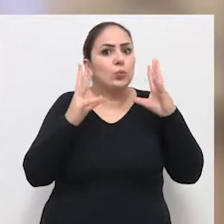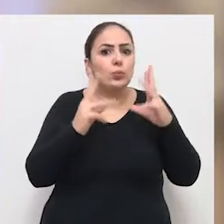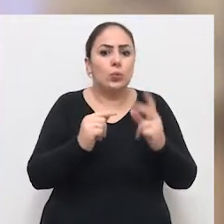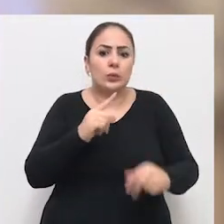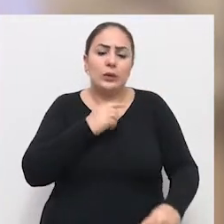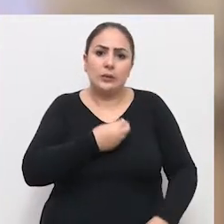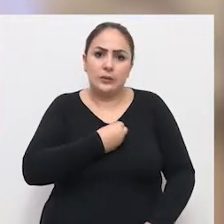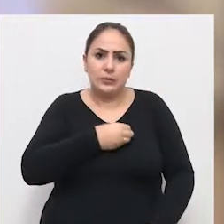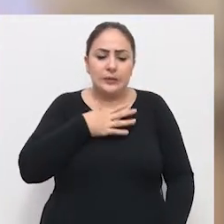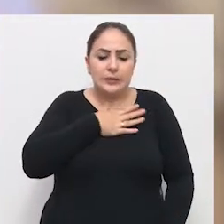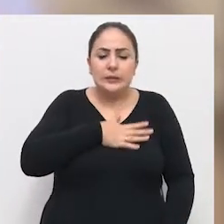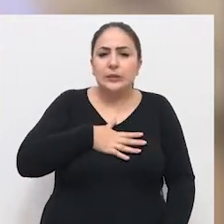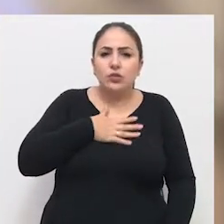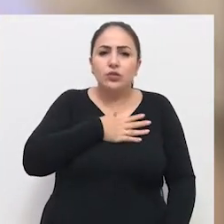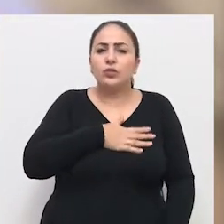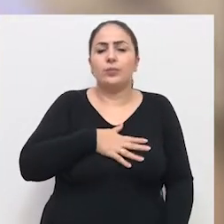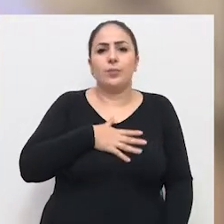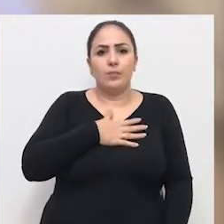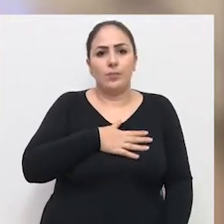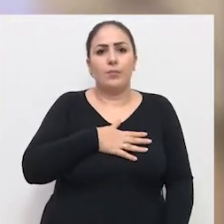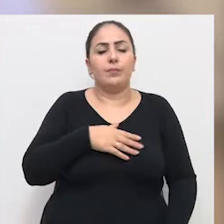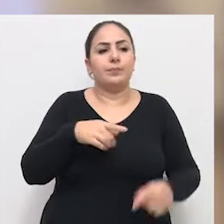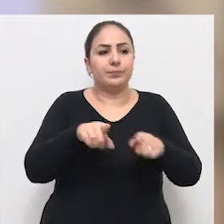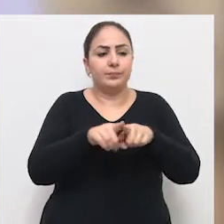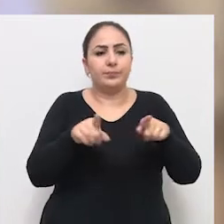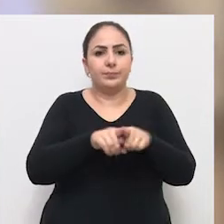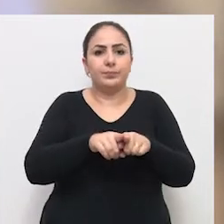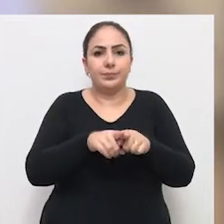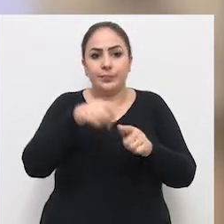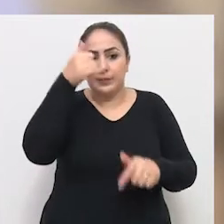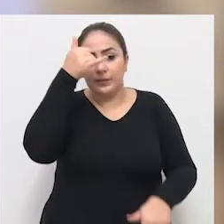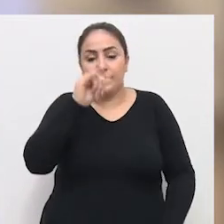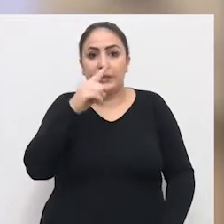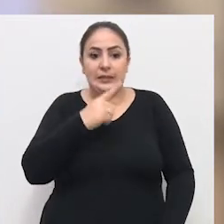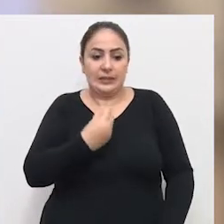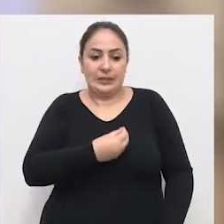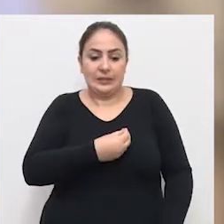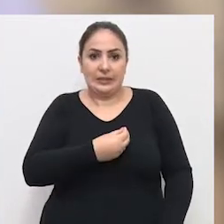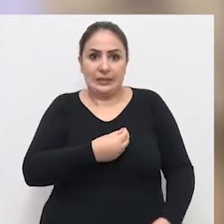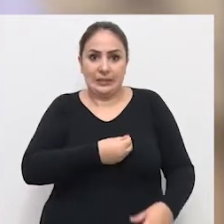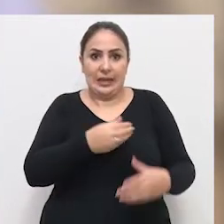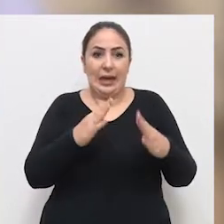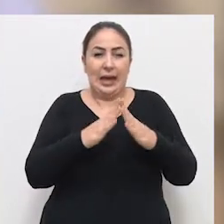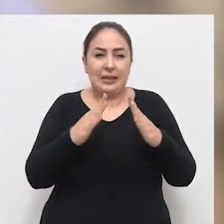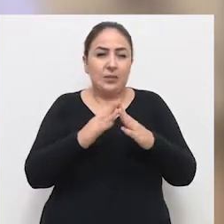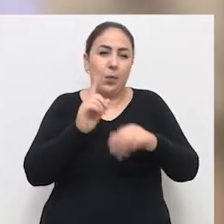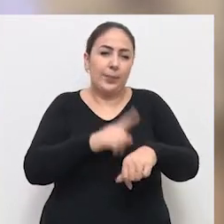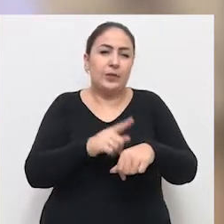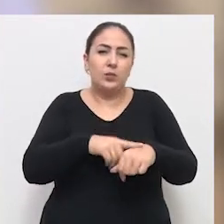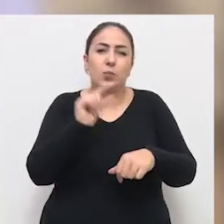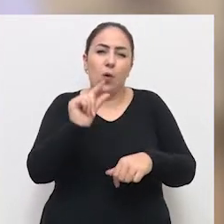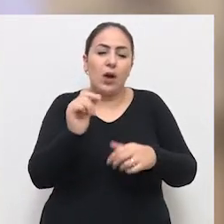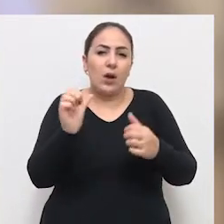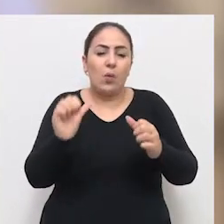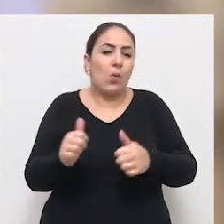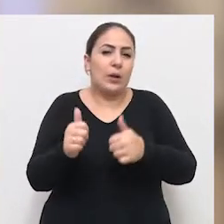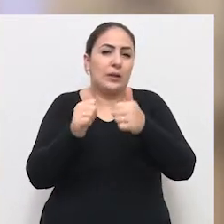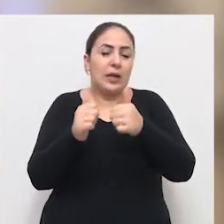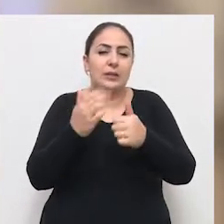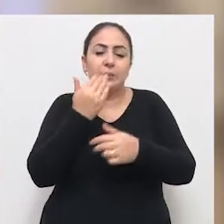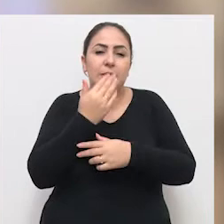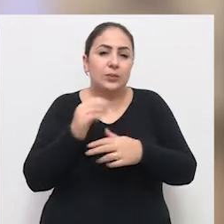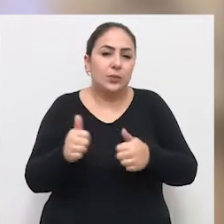a tudo o que elas estão sentindo, evitar ter em casa alimentos de baixa qualidade,